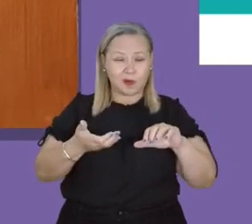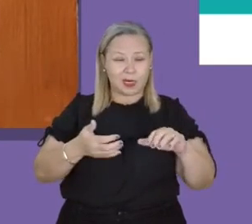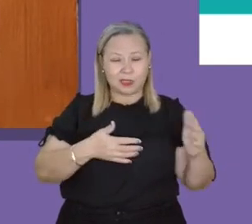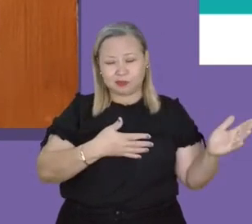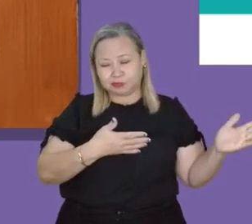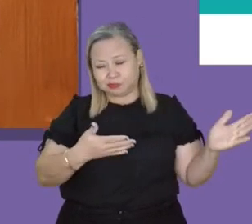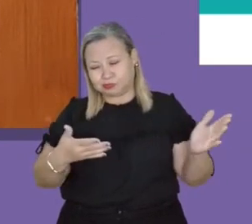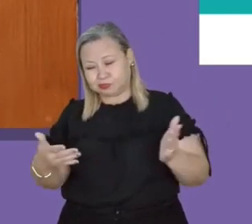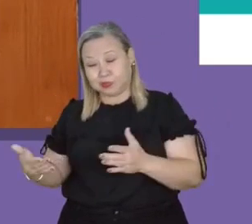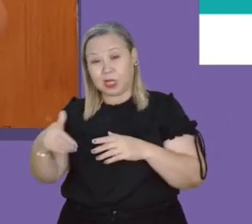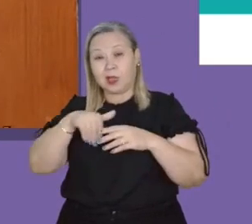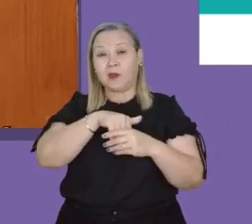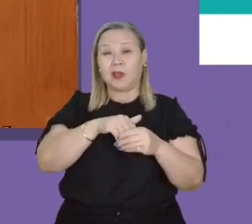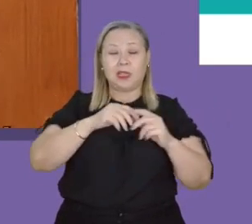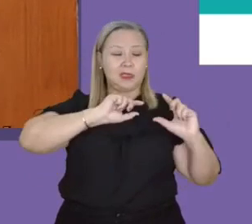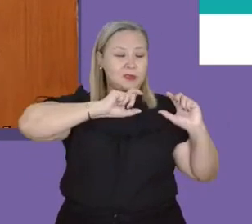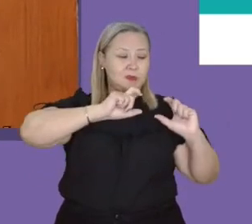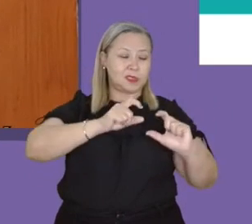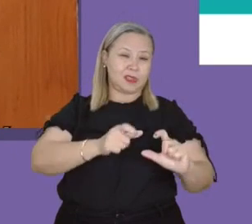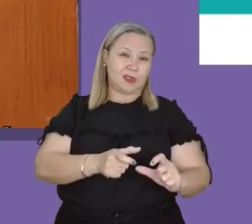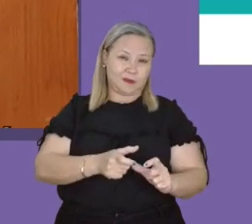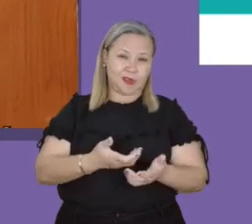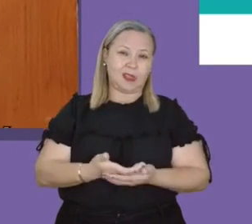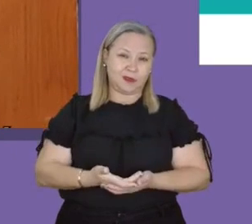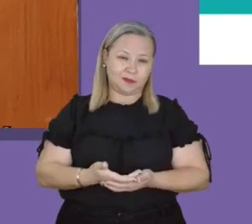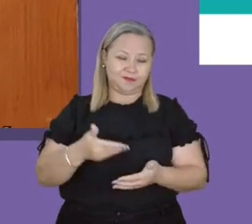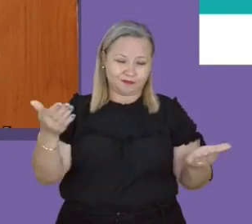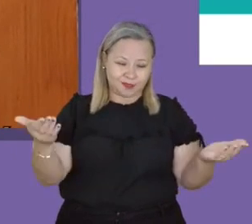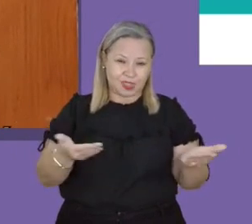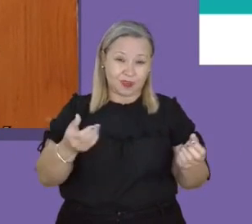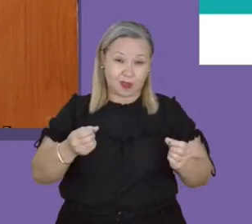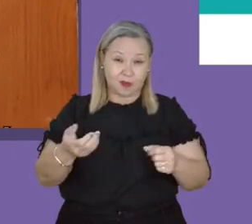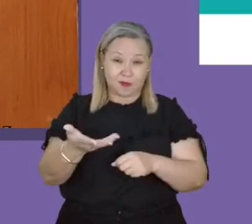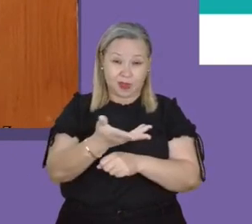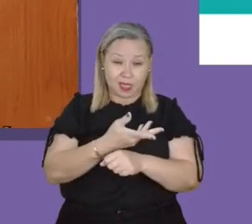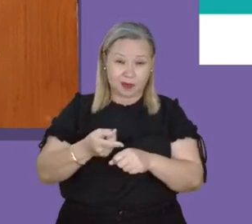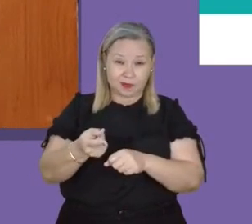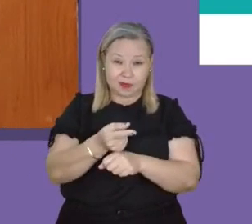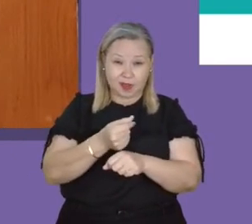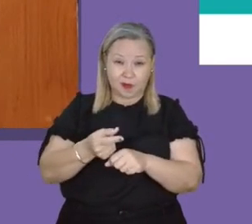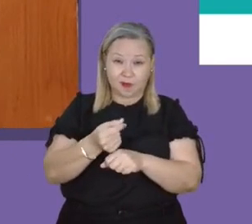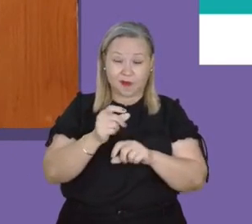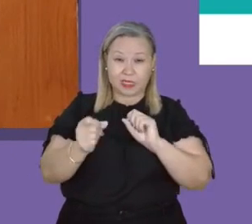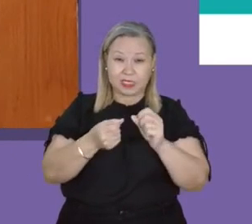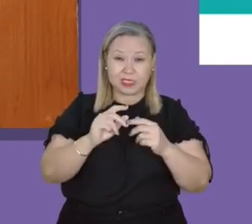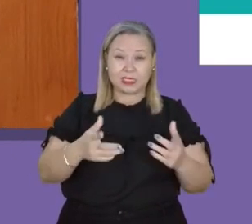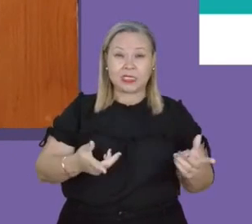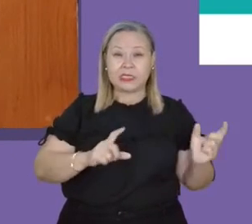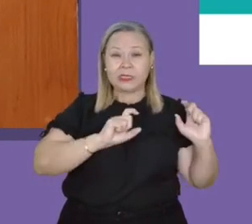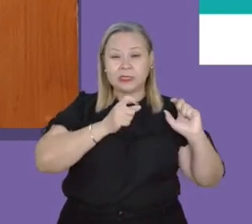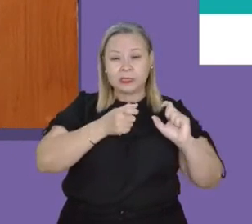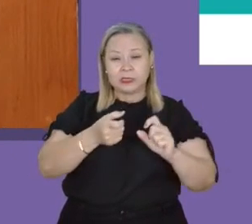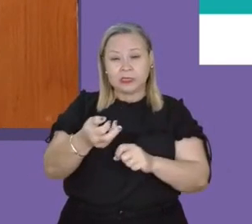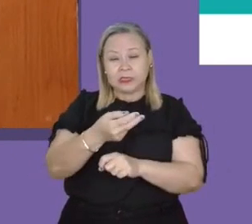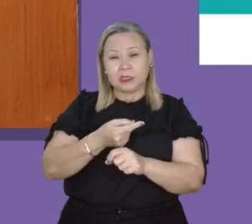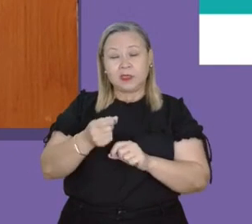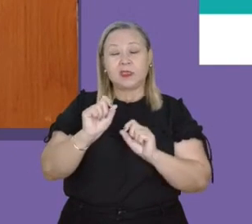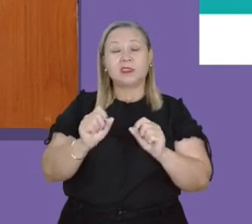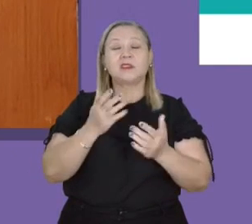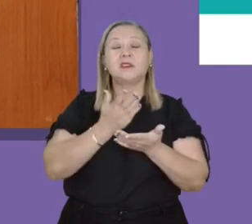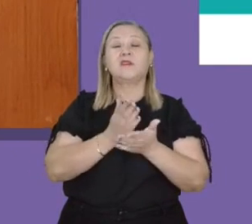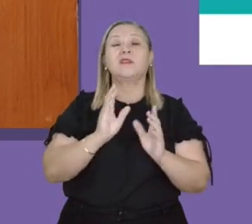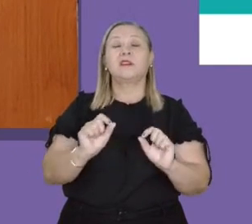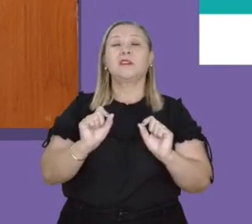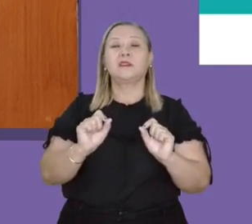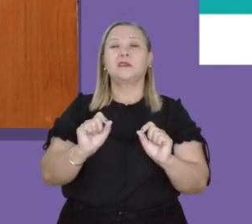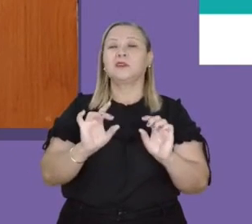foi eleito, mais conservador. A gente está sob um governo neofascista, sob um governo ultra neoliberal, e se não bastasse tudo isso, que